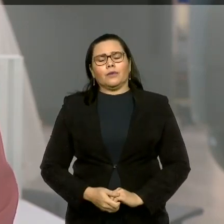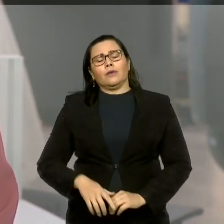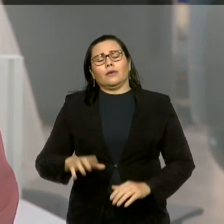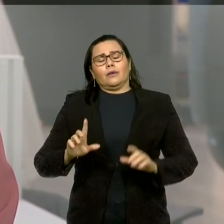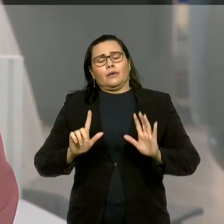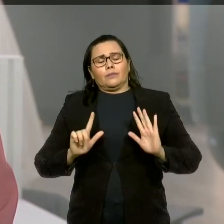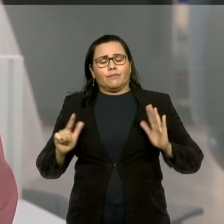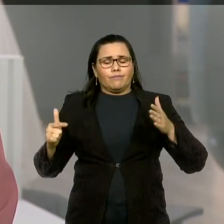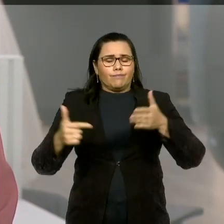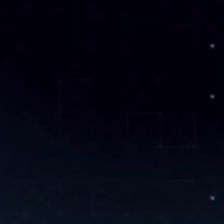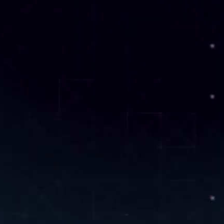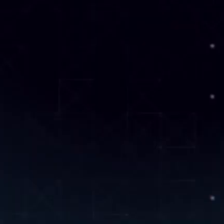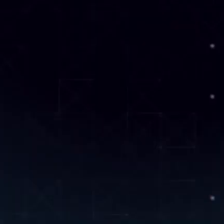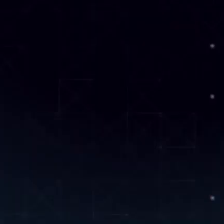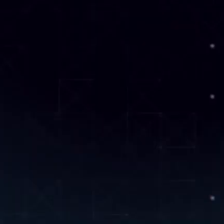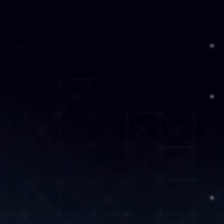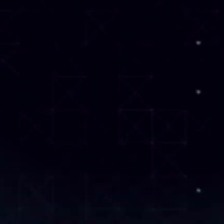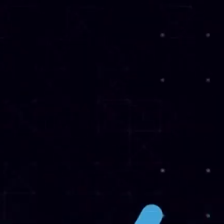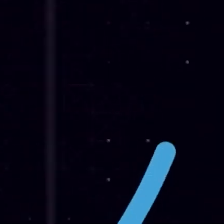está começando